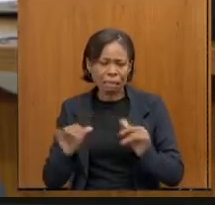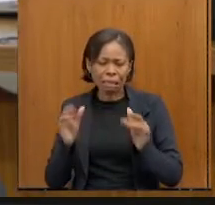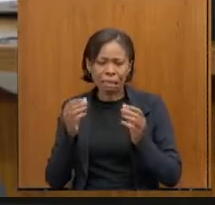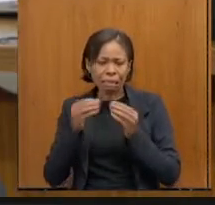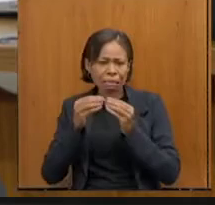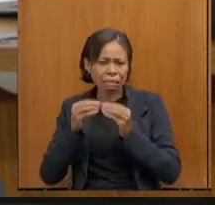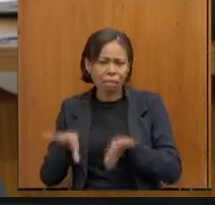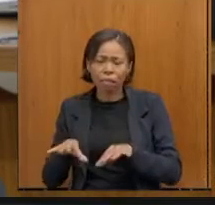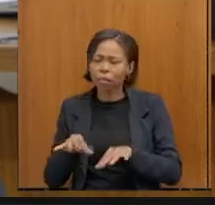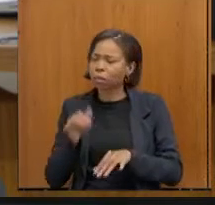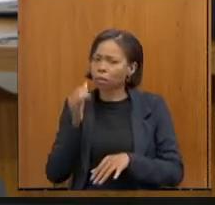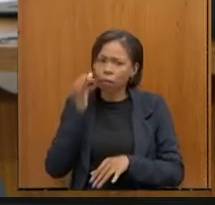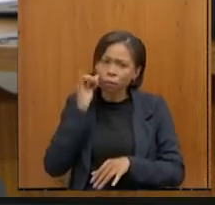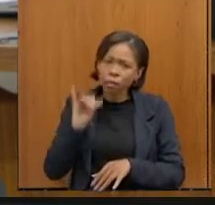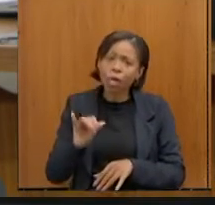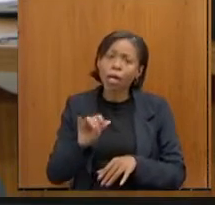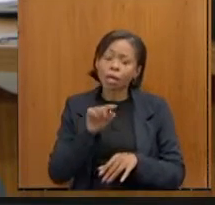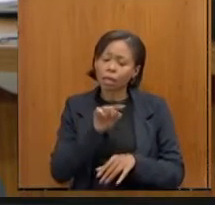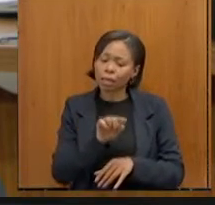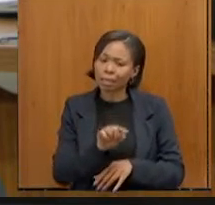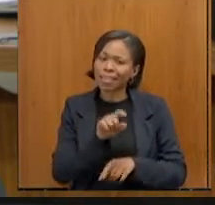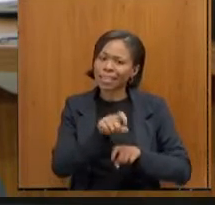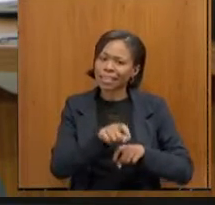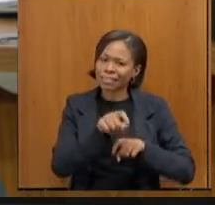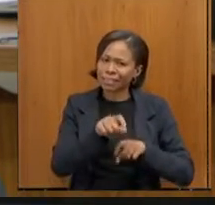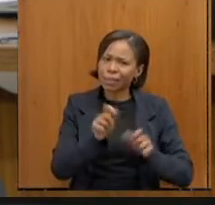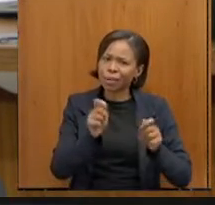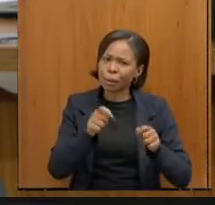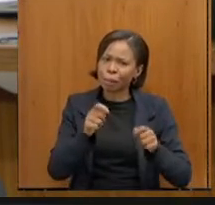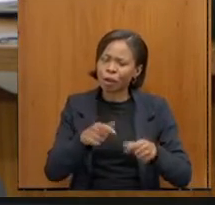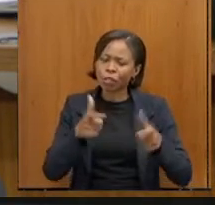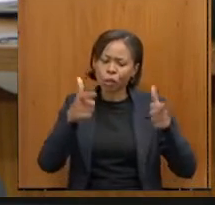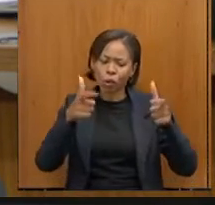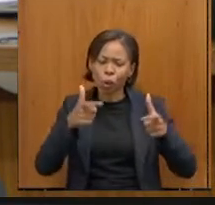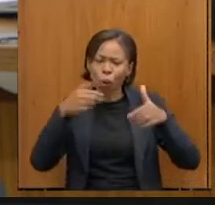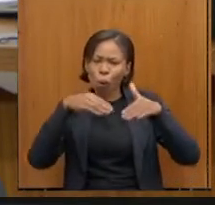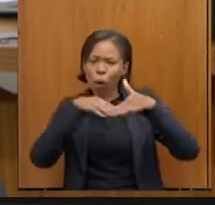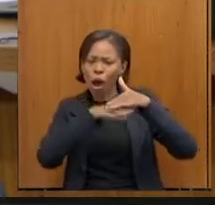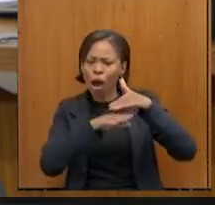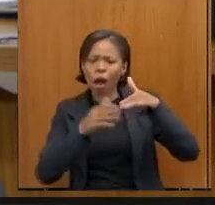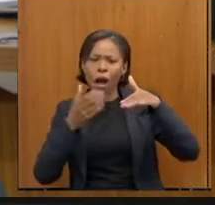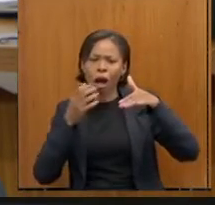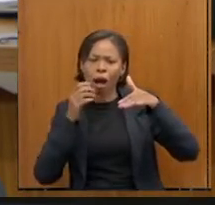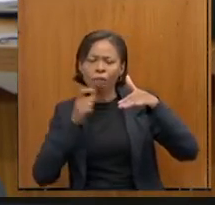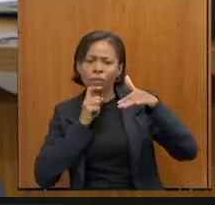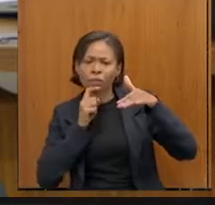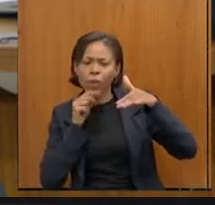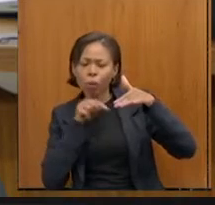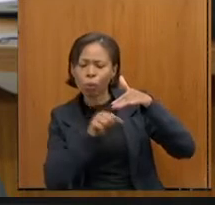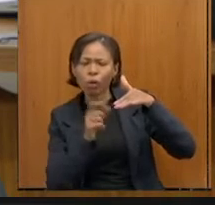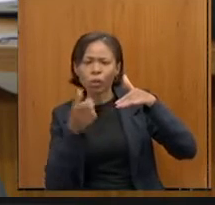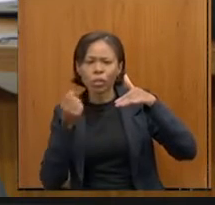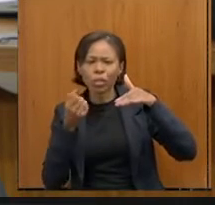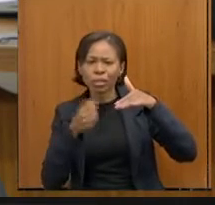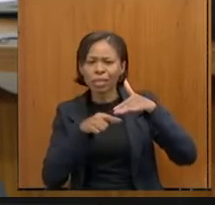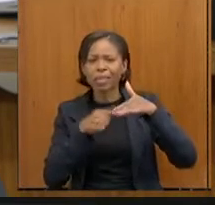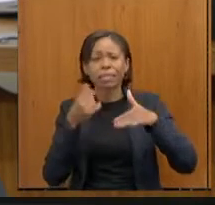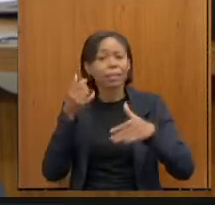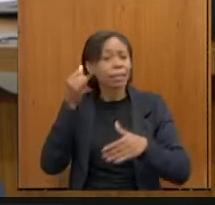tenha o seu refrigerador tem a sua orgânica não falte ocasionalmente é